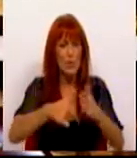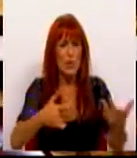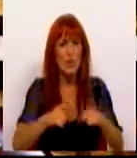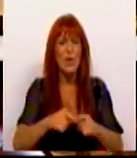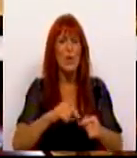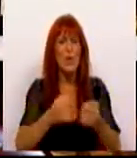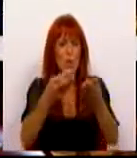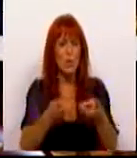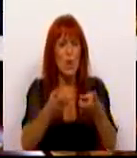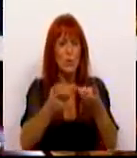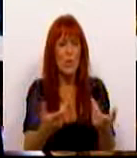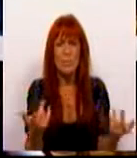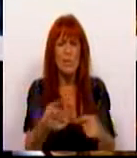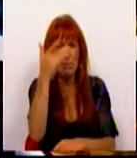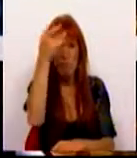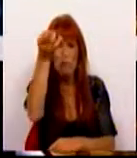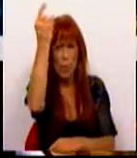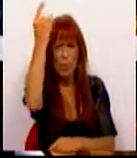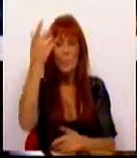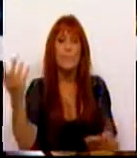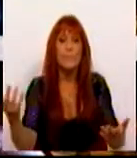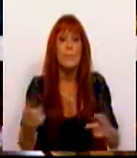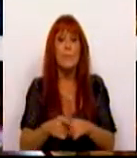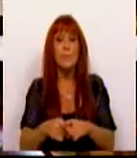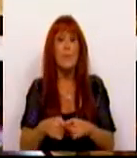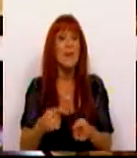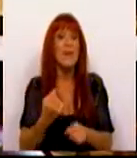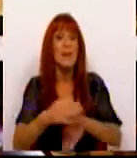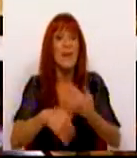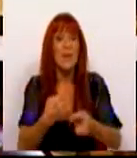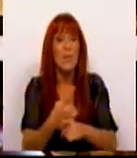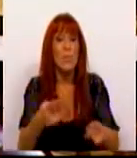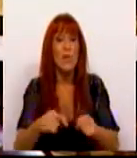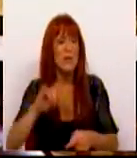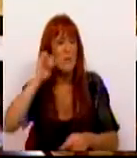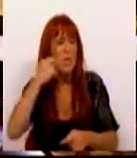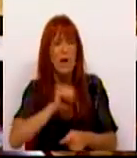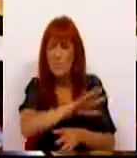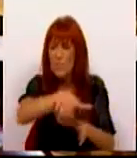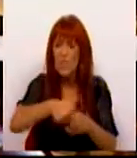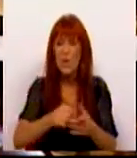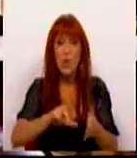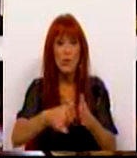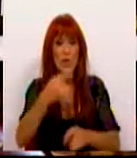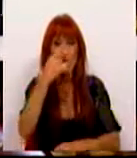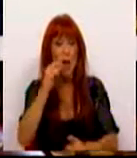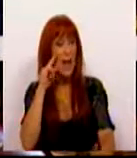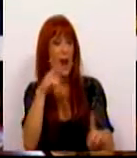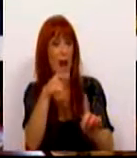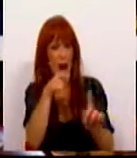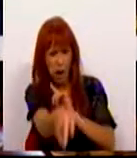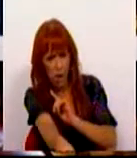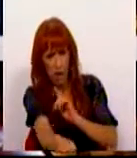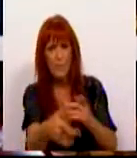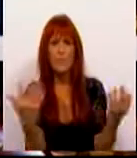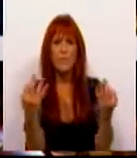cuja contabilização não é fácil. É ineficiente porque, atento ao universo a abranger, o projeto falha o alvo.